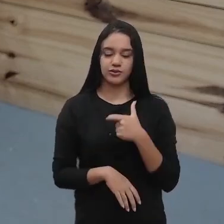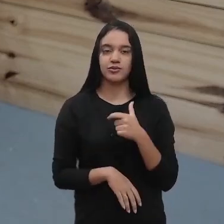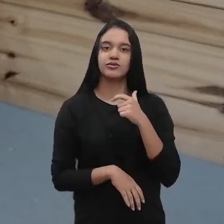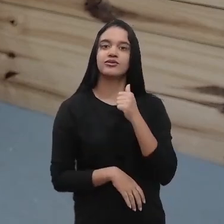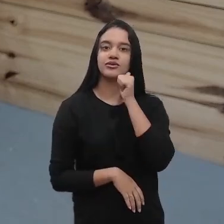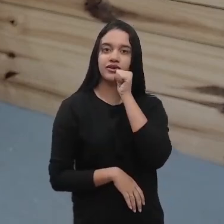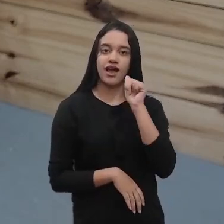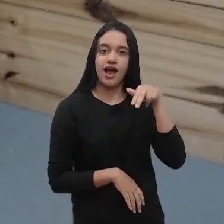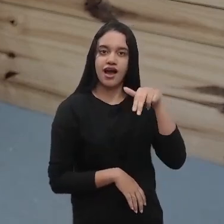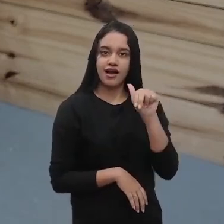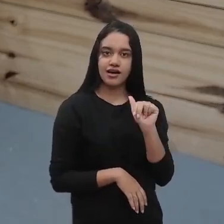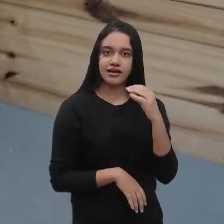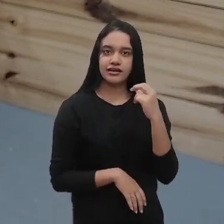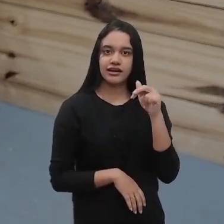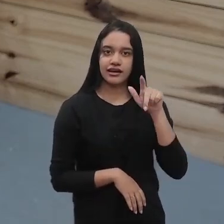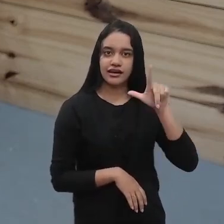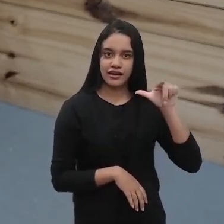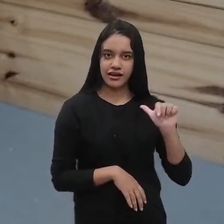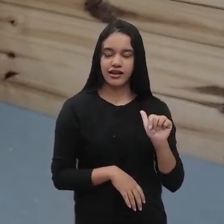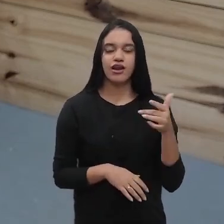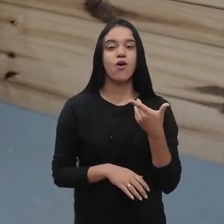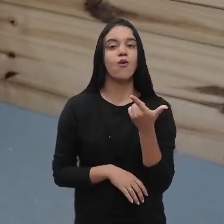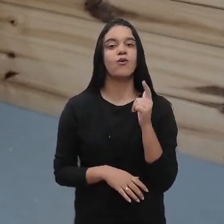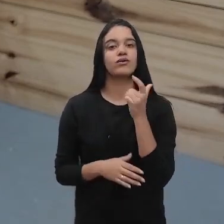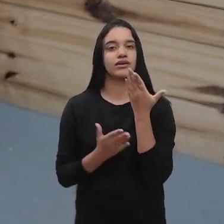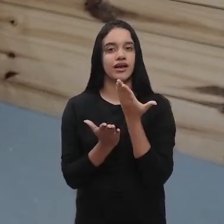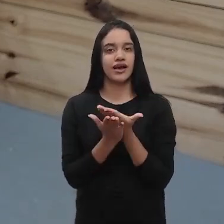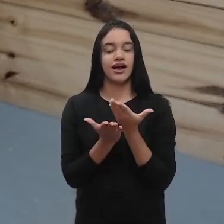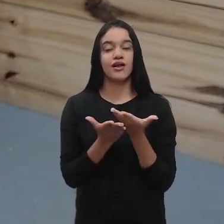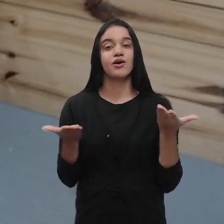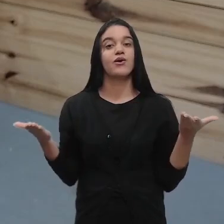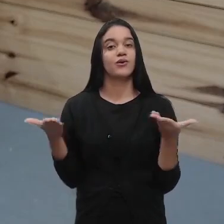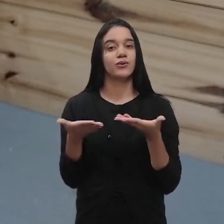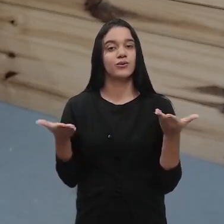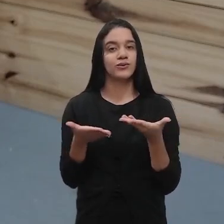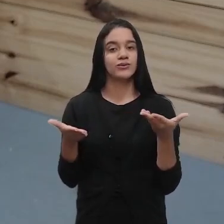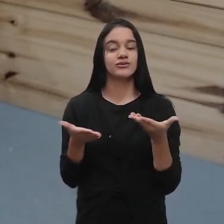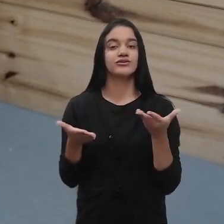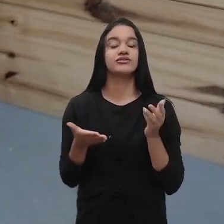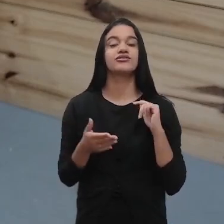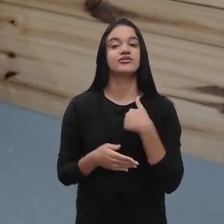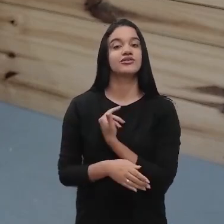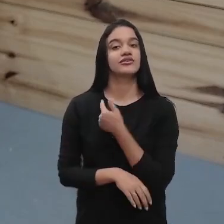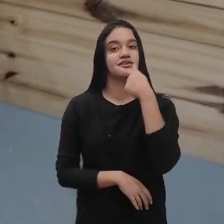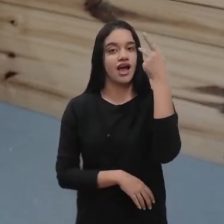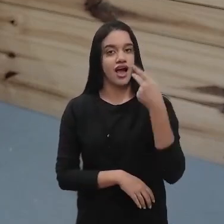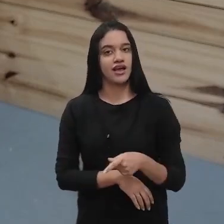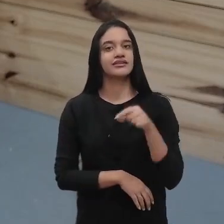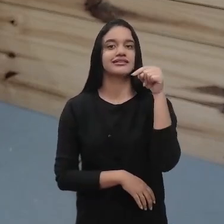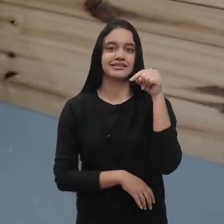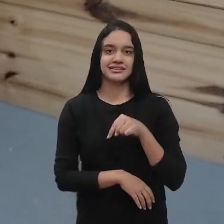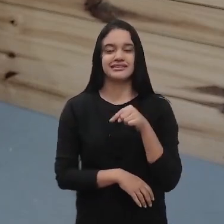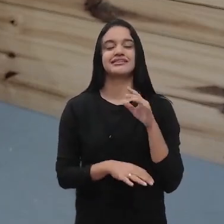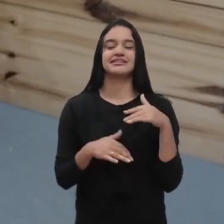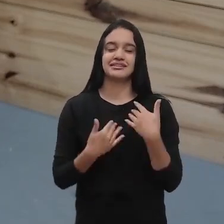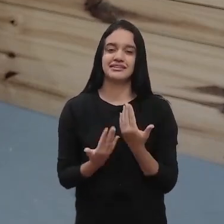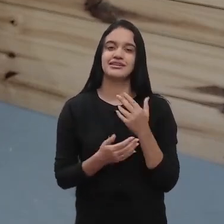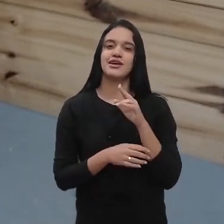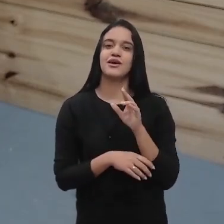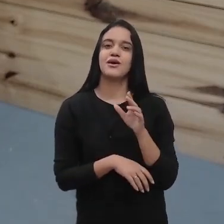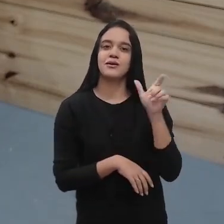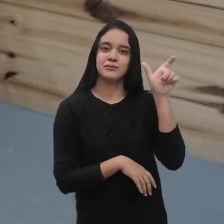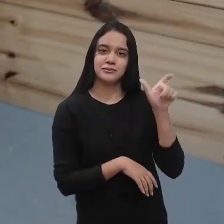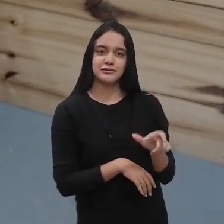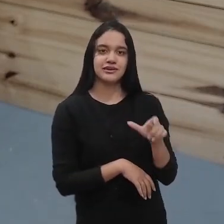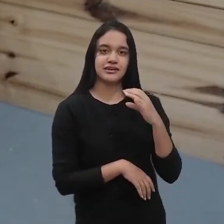Carla, a gente já esteve aqui em outra aula, e hoje estamos mais uma vez aqui com a professora Cristiane Oliveira. Bem-vinda, Cristiane.